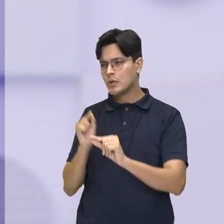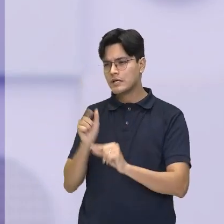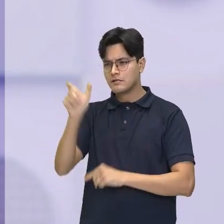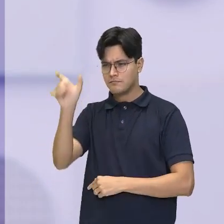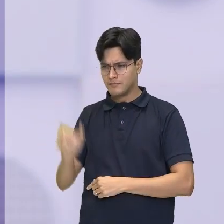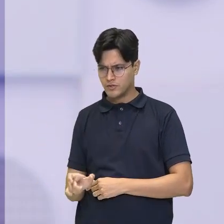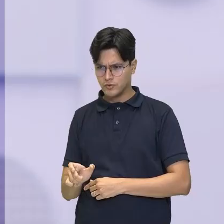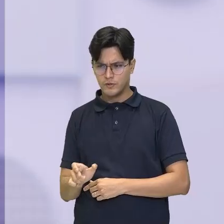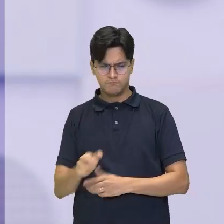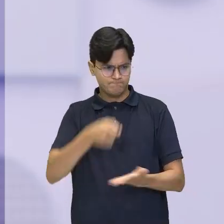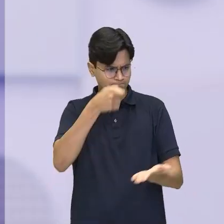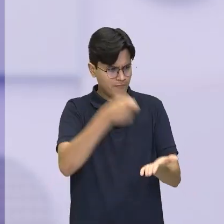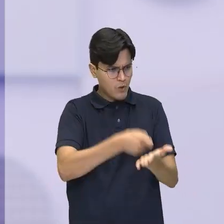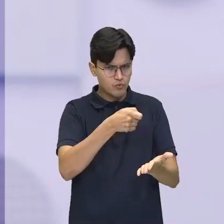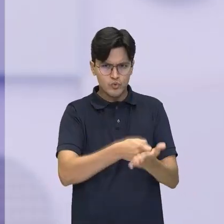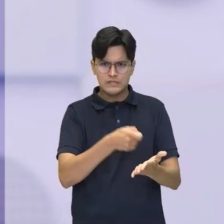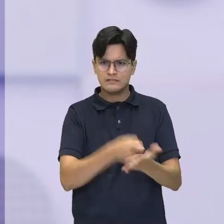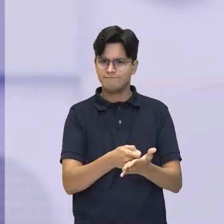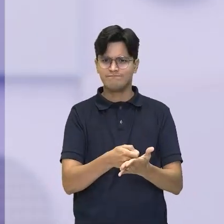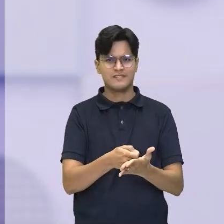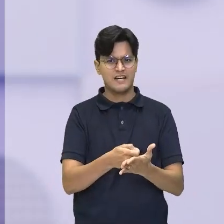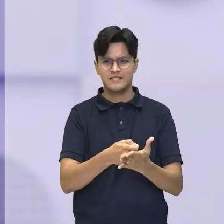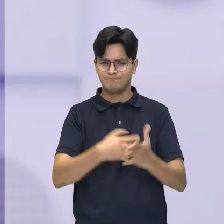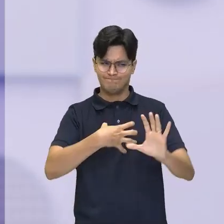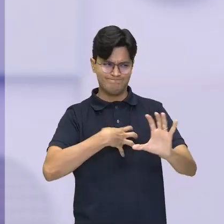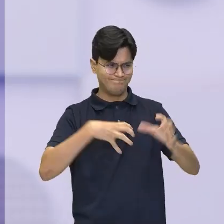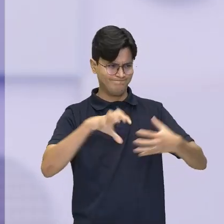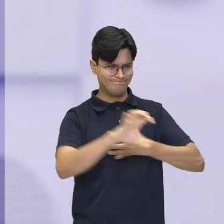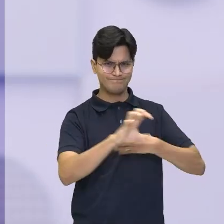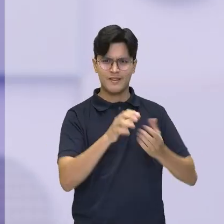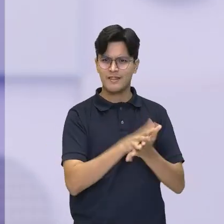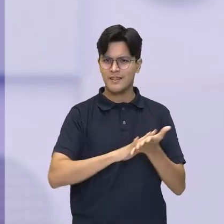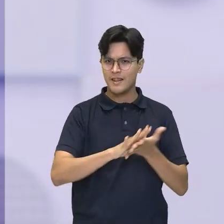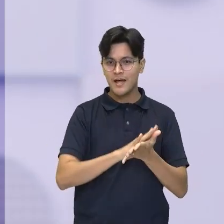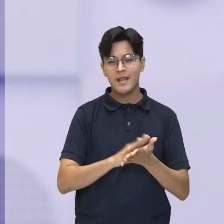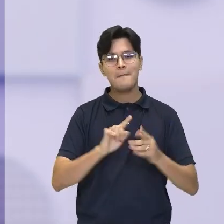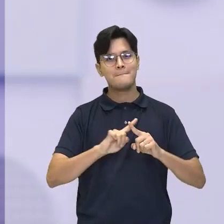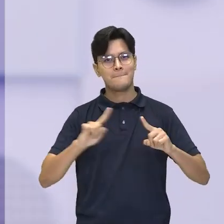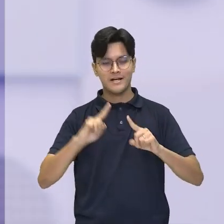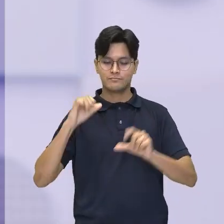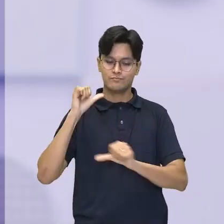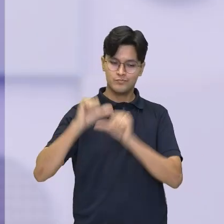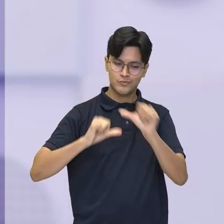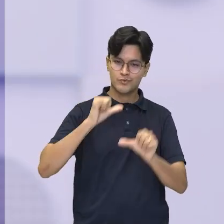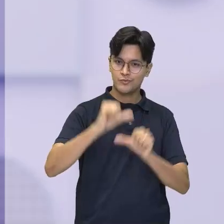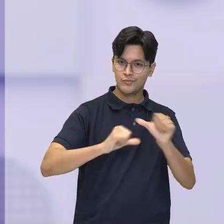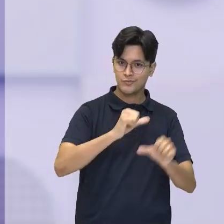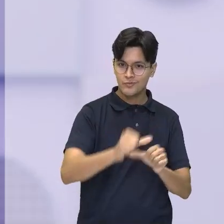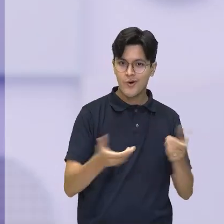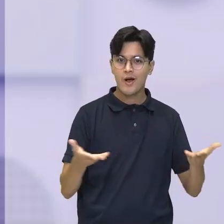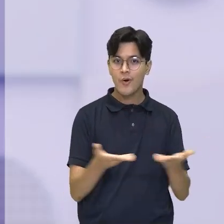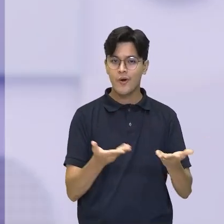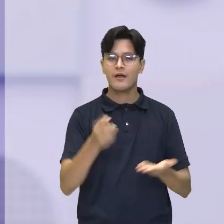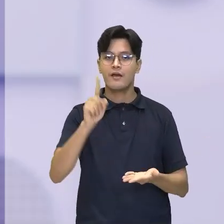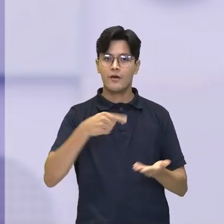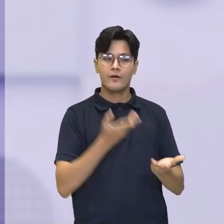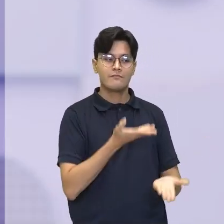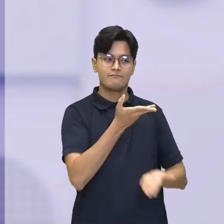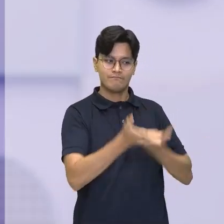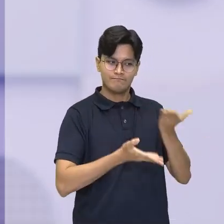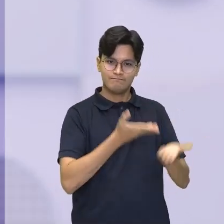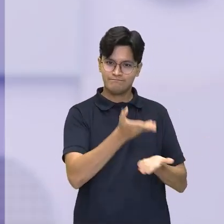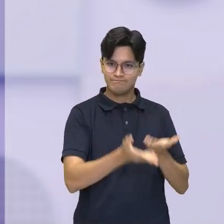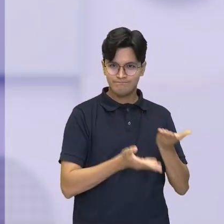Olha só que frase legal. A autoridade, a liderança, ela não é mais vista como um autoritarismo, como algo